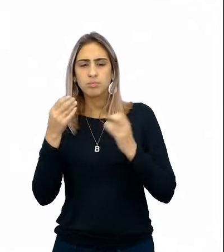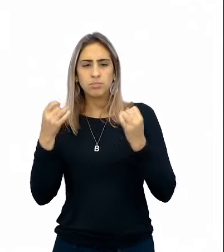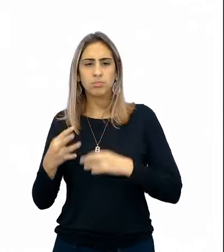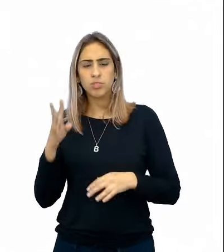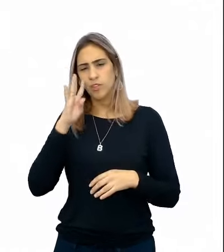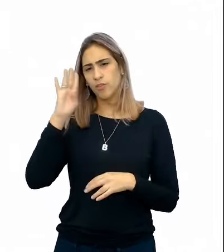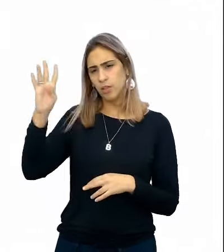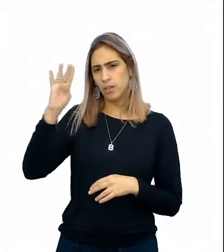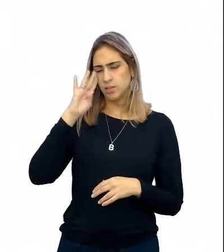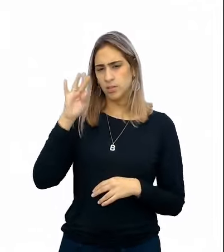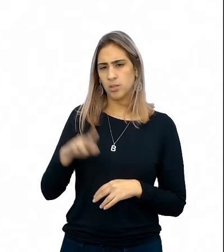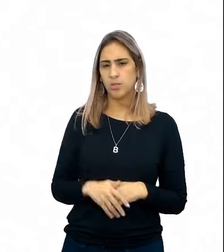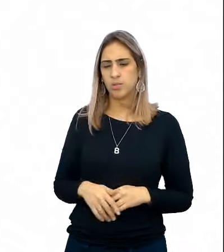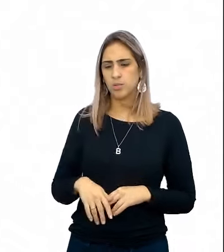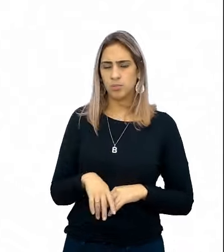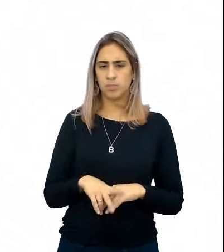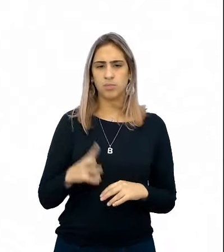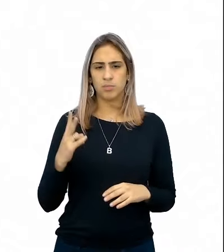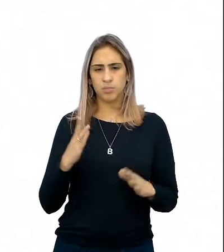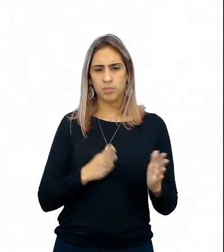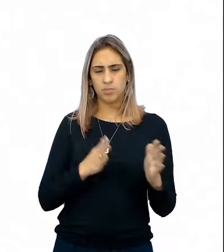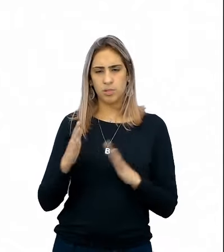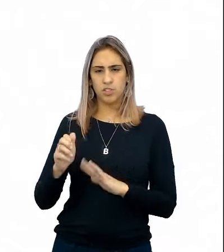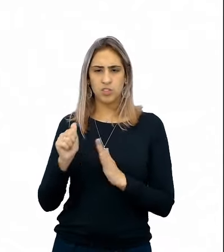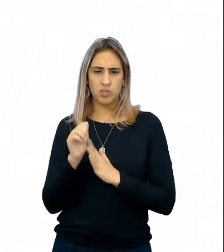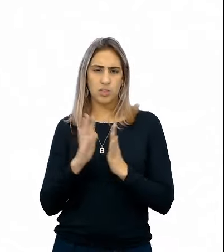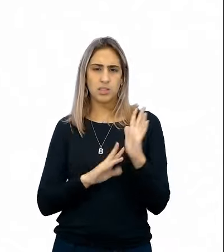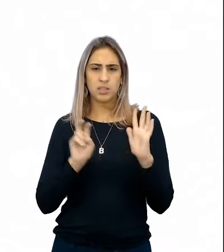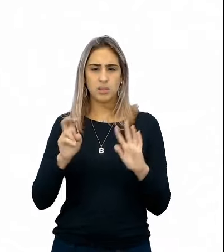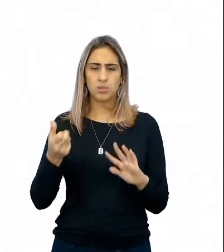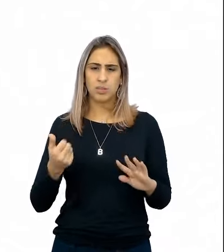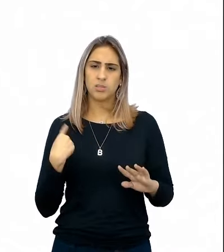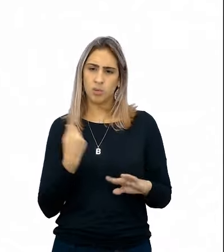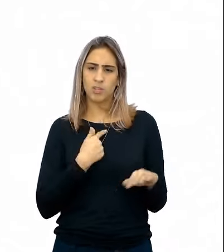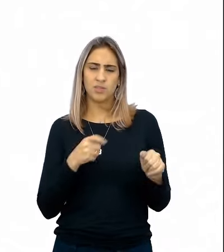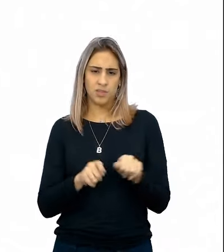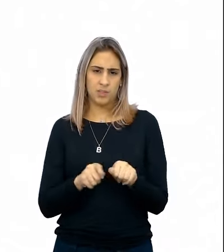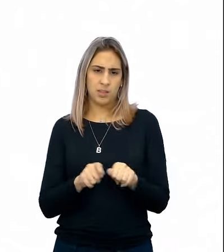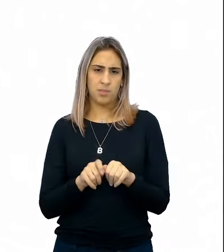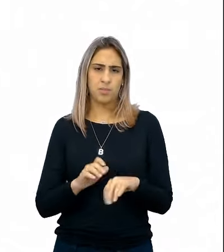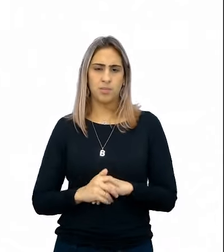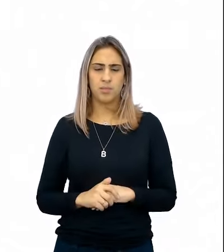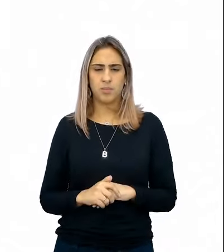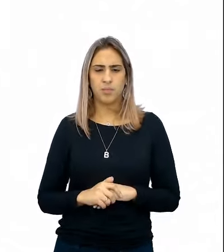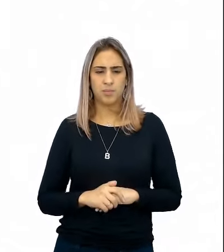reflexão da sequência didática 5 e 6 que já trabalhamos.